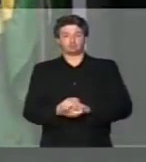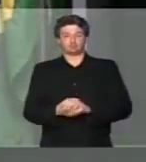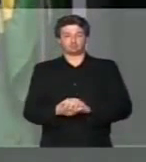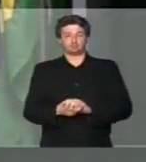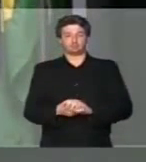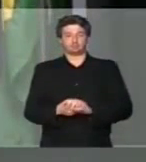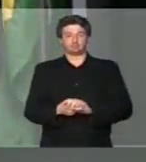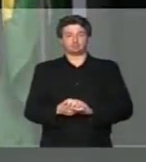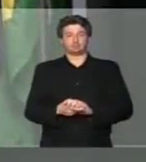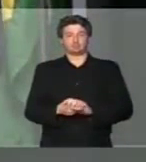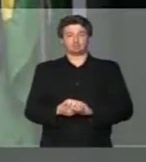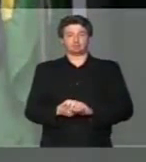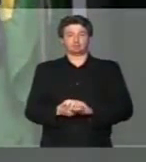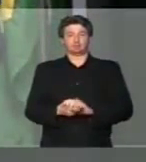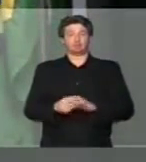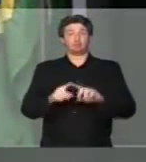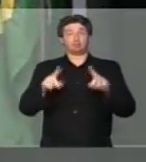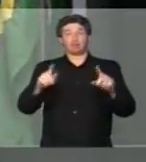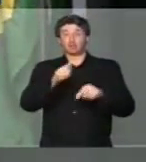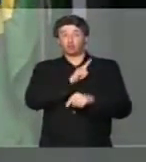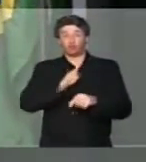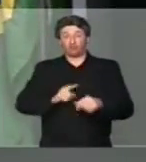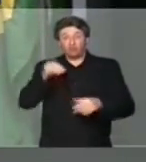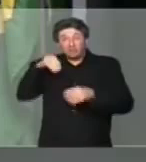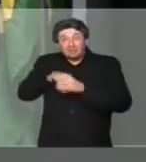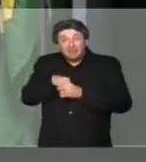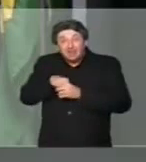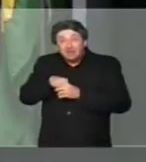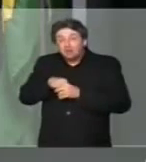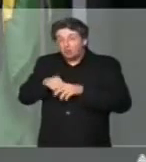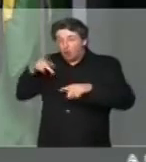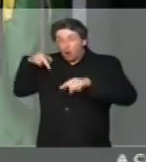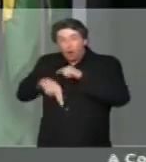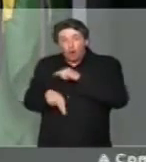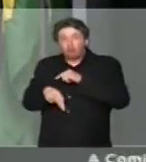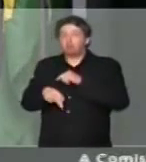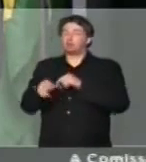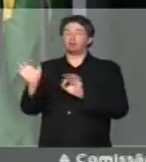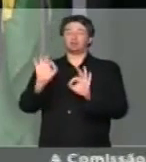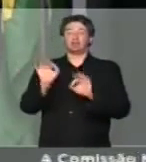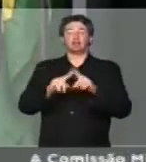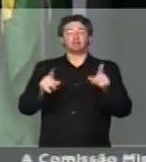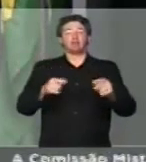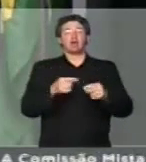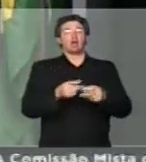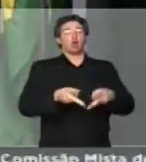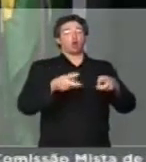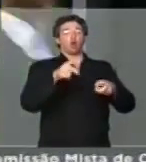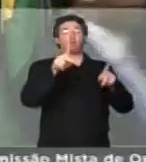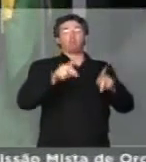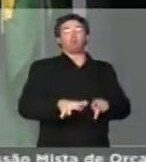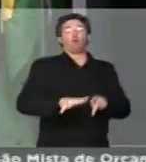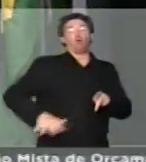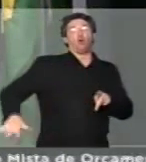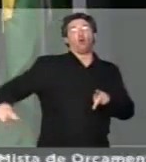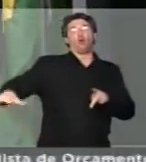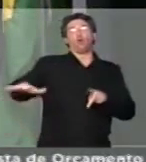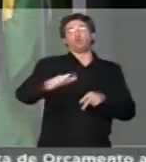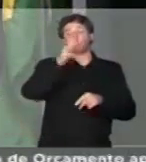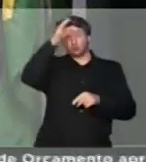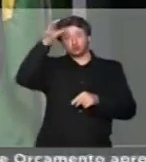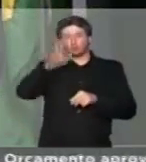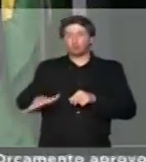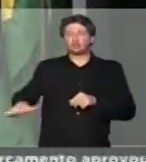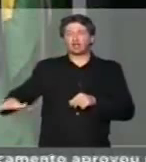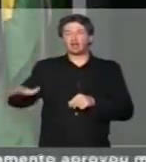Enquanto o governo não corta na própria carne, obriga os consumidores e a população brasileira